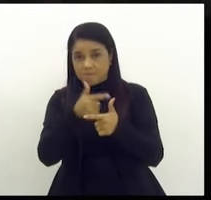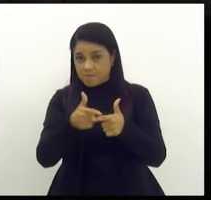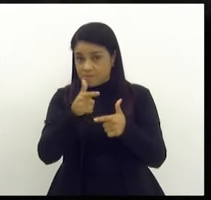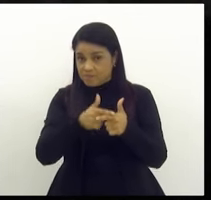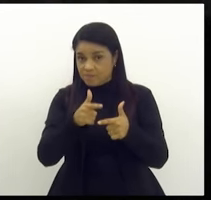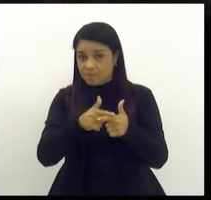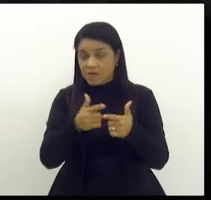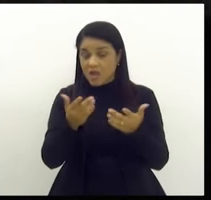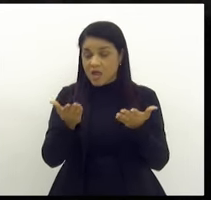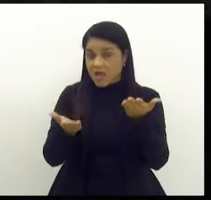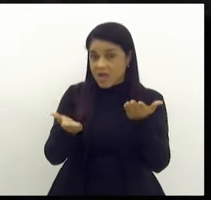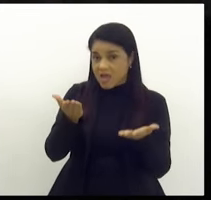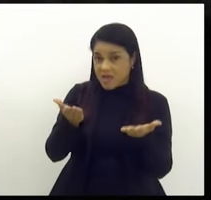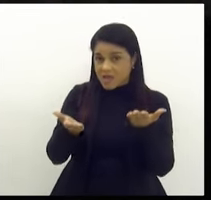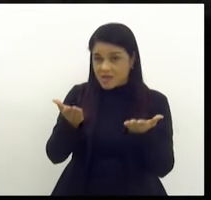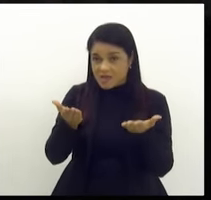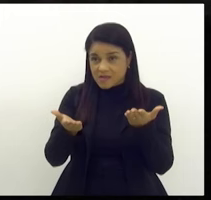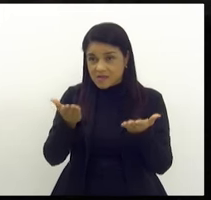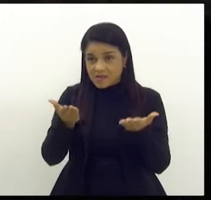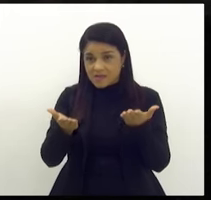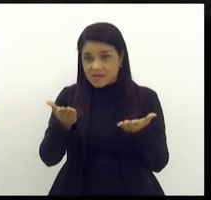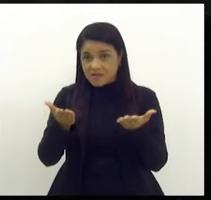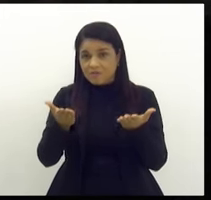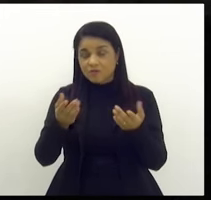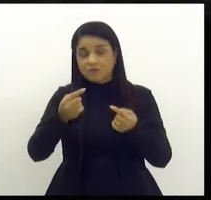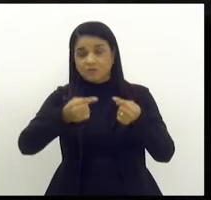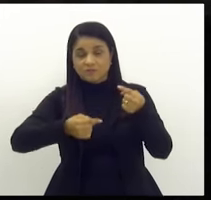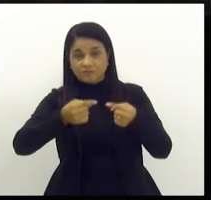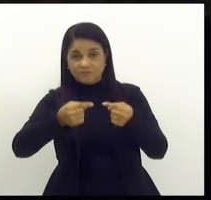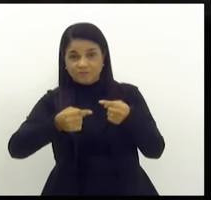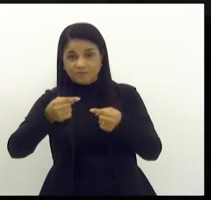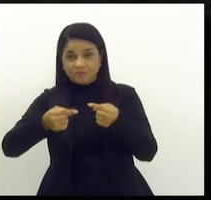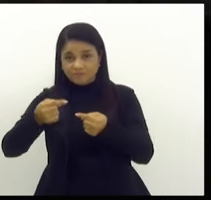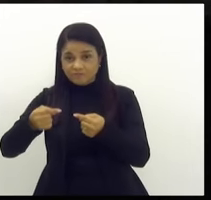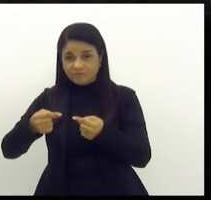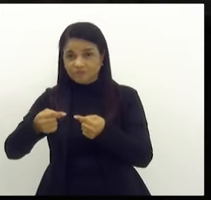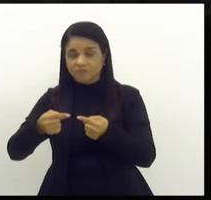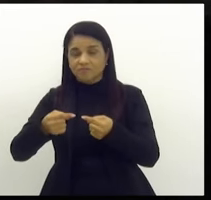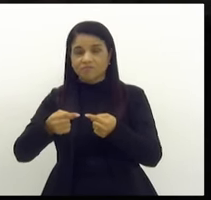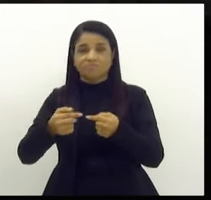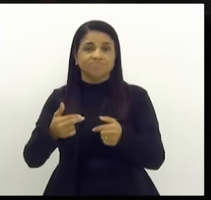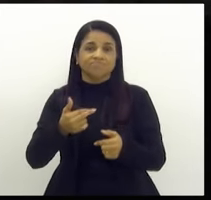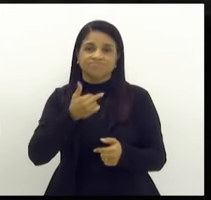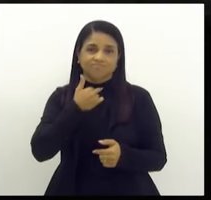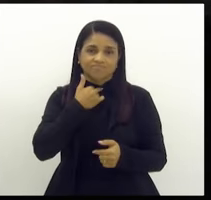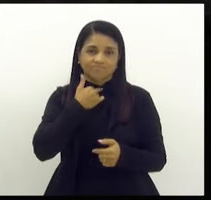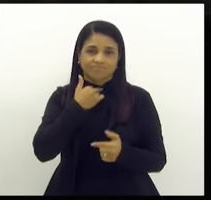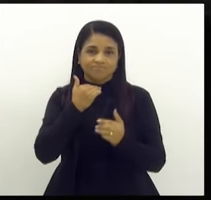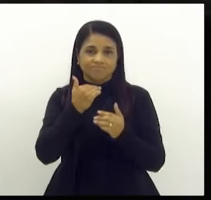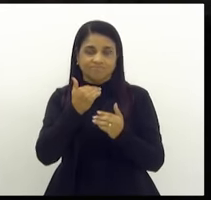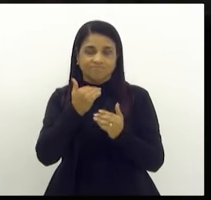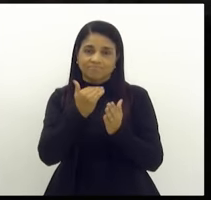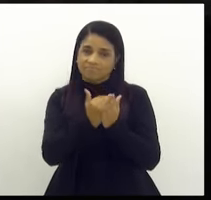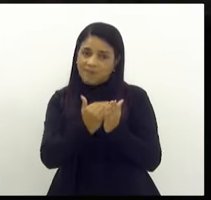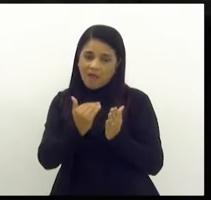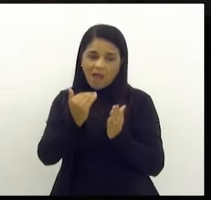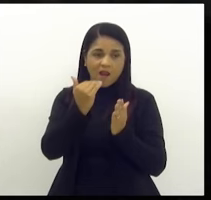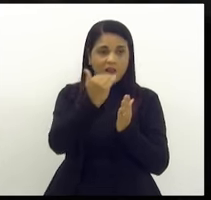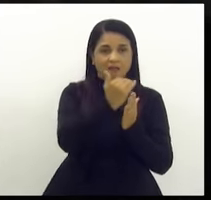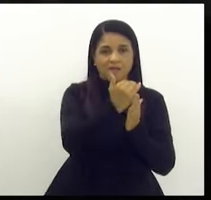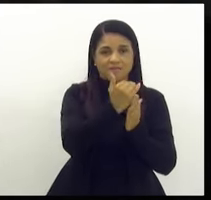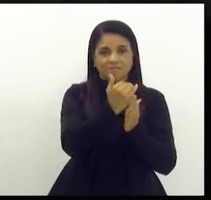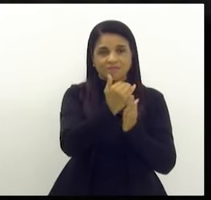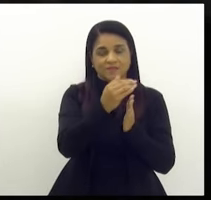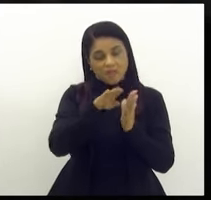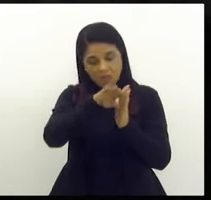o equilíbrio necessário nessas nessas discussões porque ela não pode ser nem tanto a Deus nem